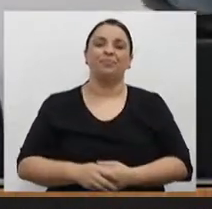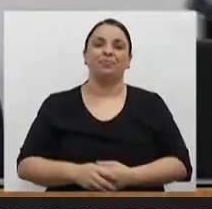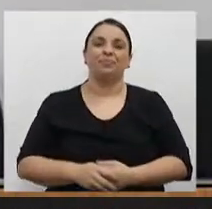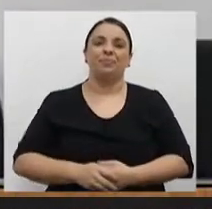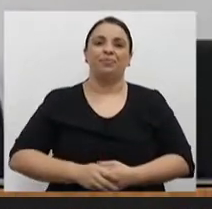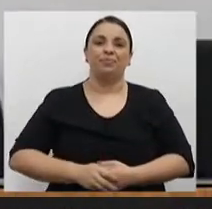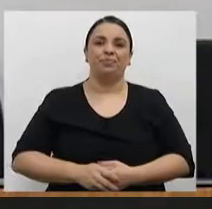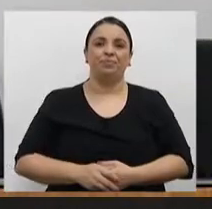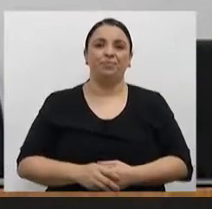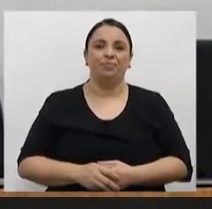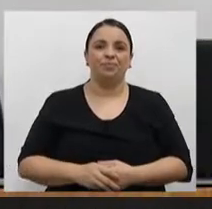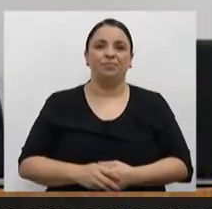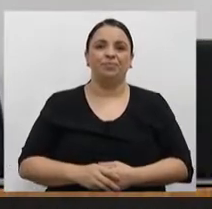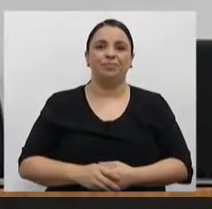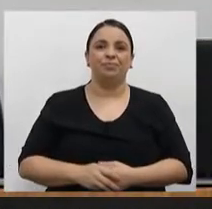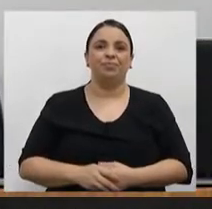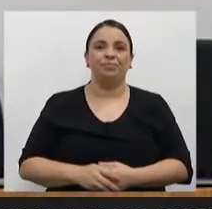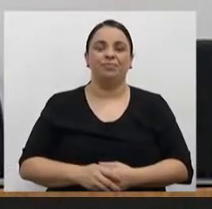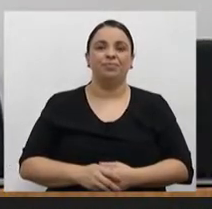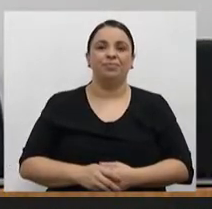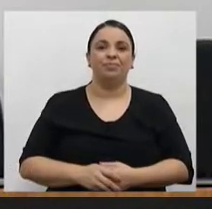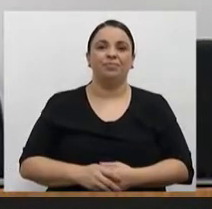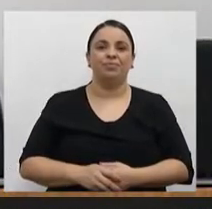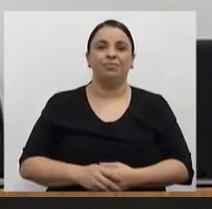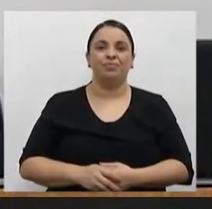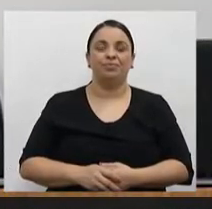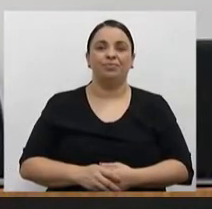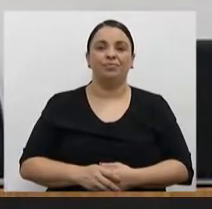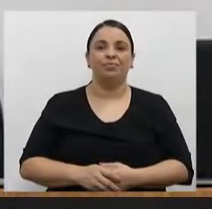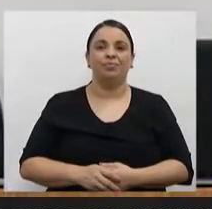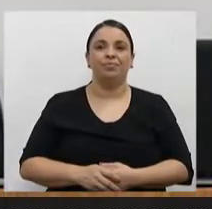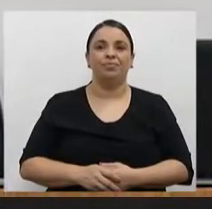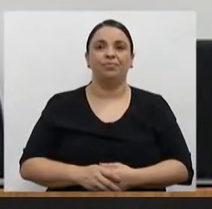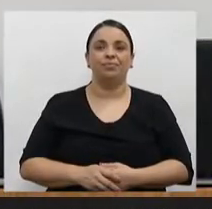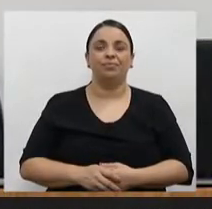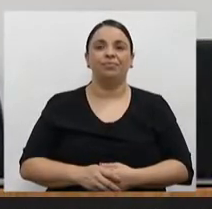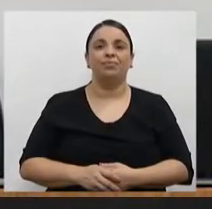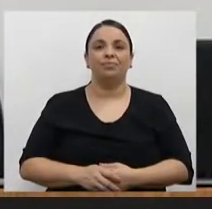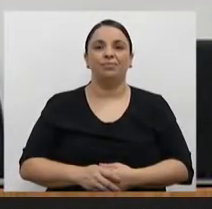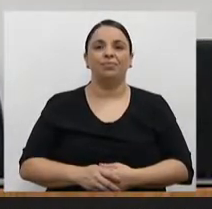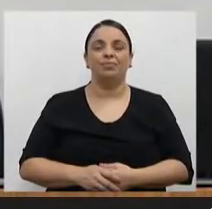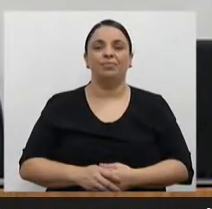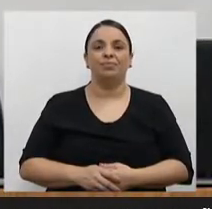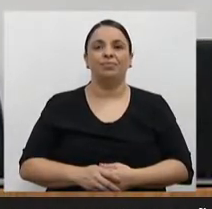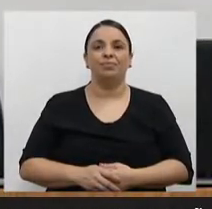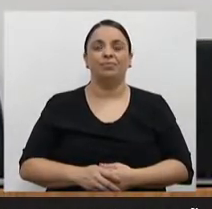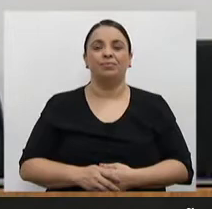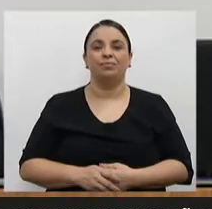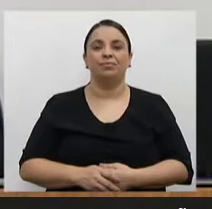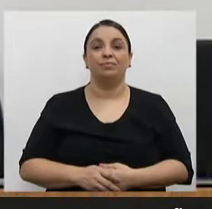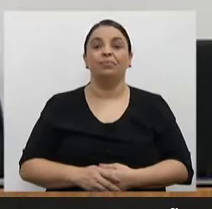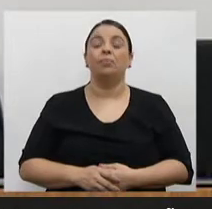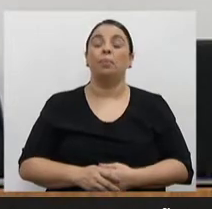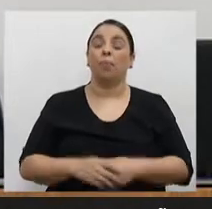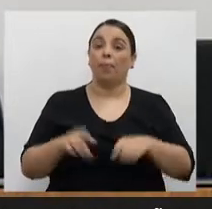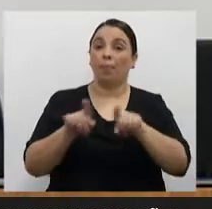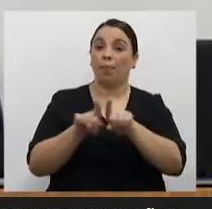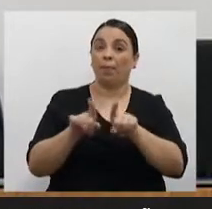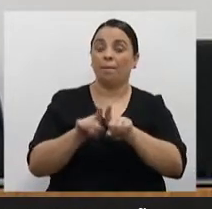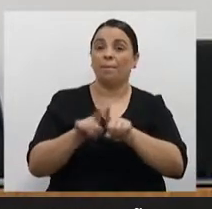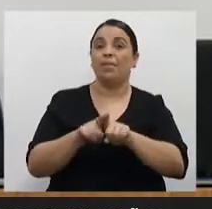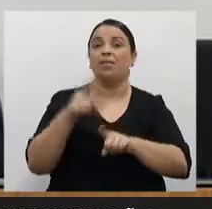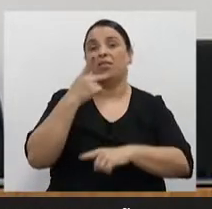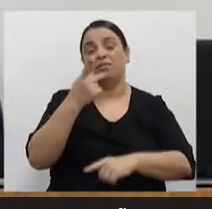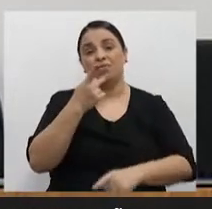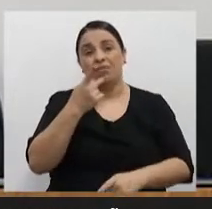Tá ok. A Janaína é? Tá ok. Então, vale aqui também registrar, né, e agradecer